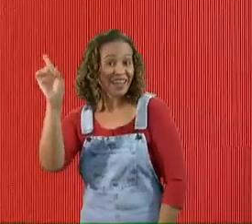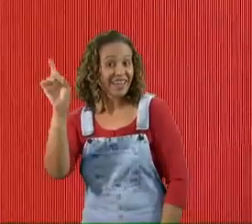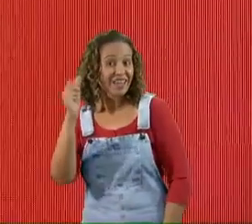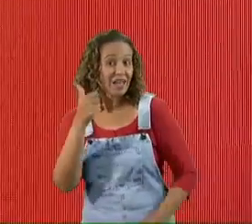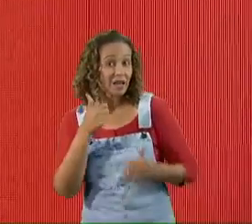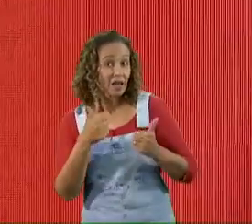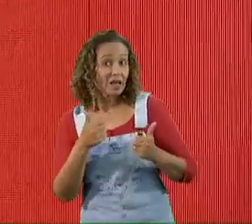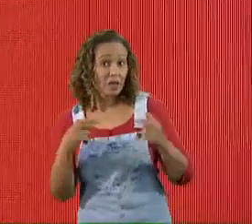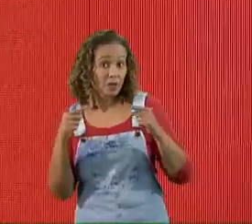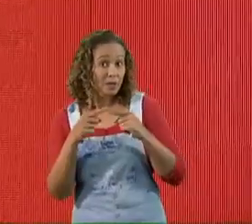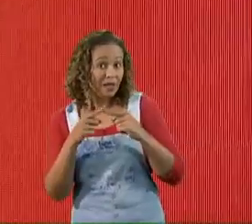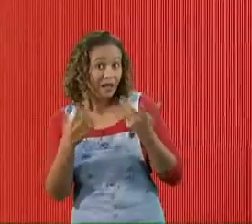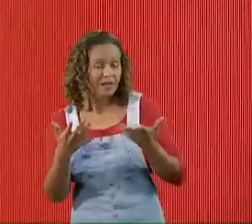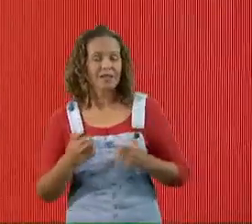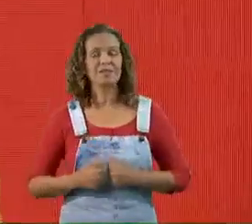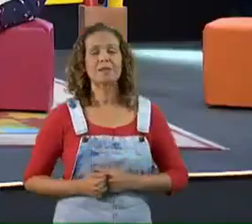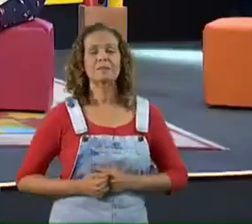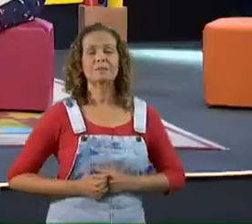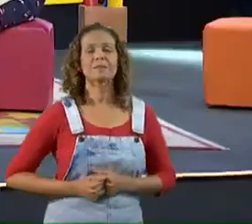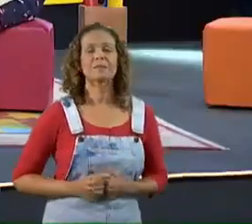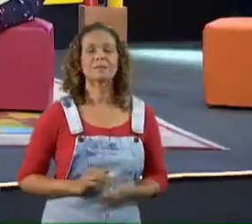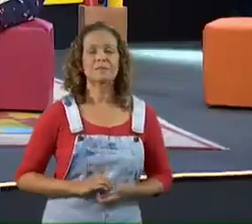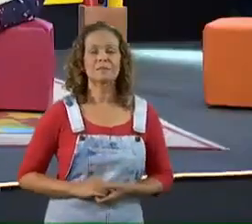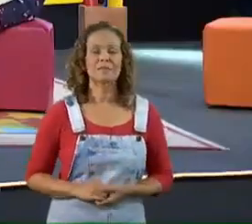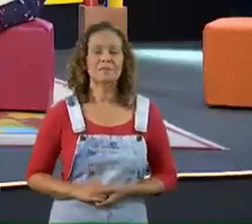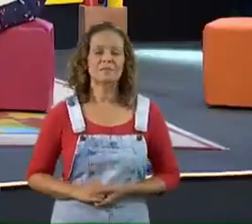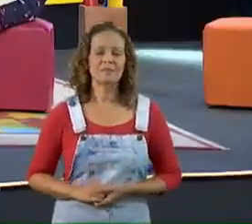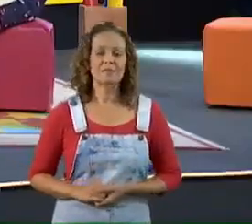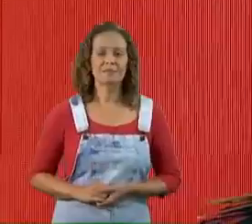Deus. Combinado? Então vamos lá?